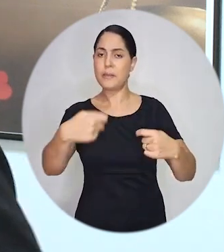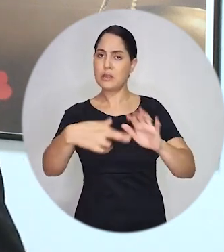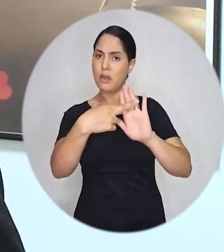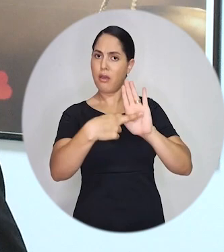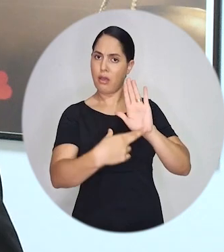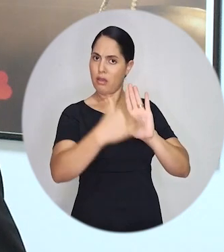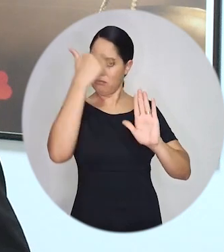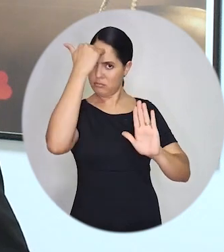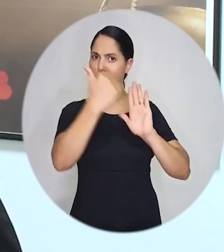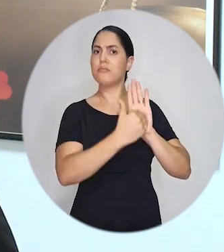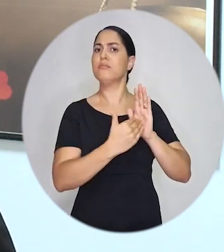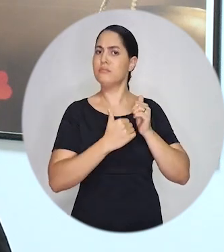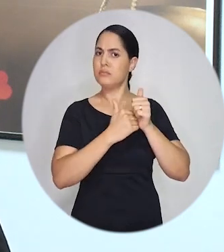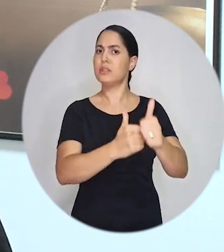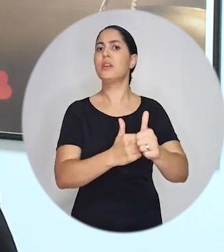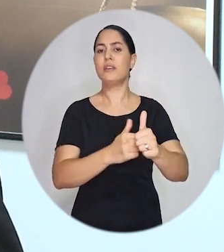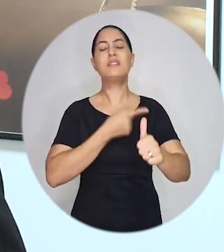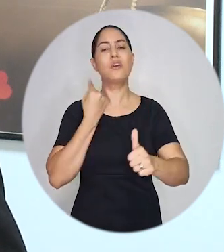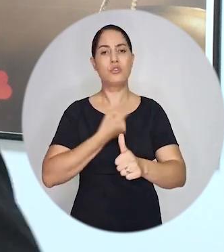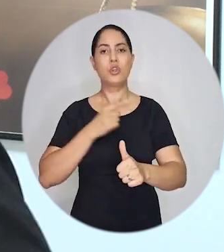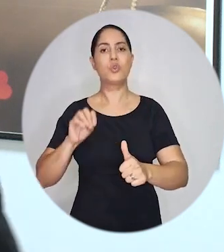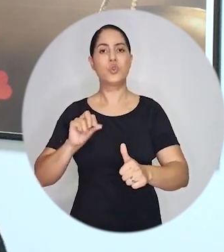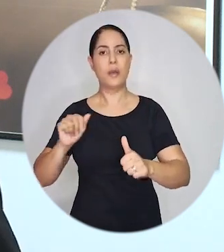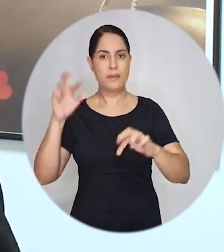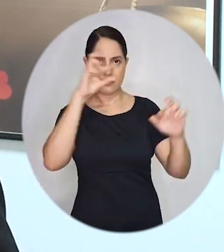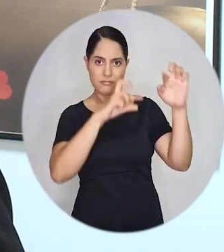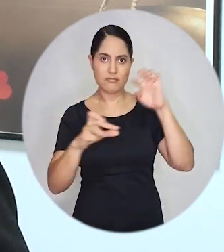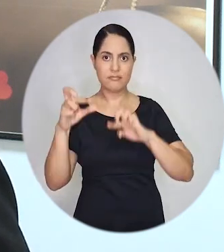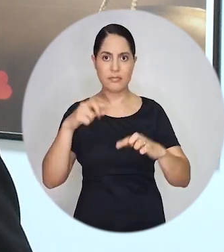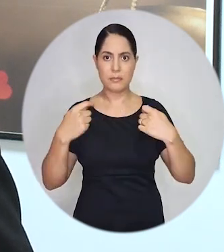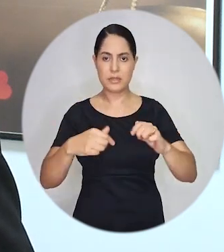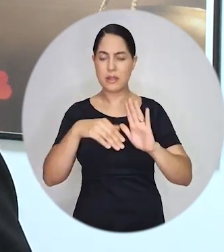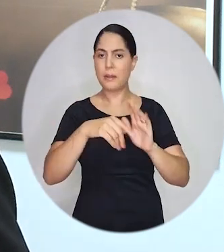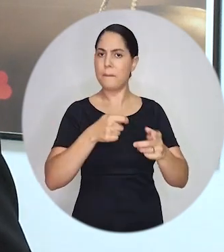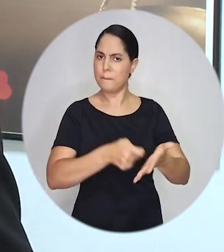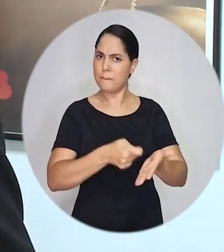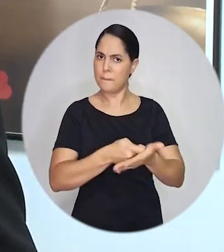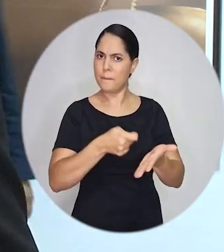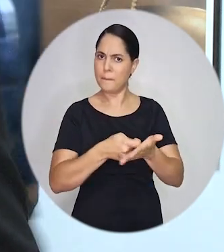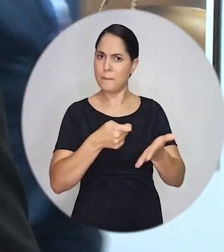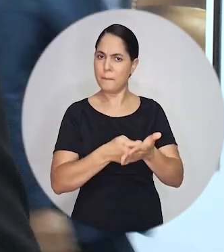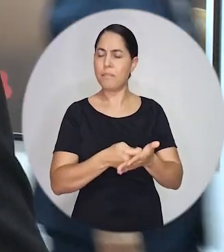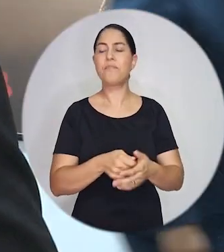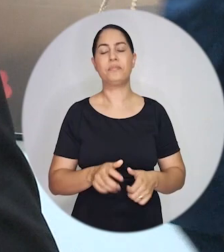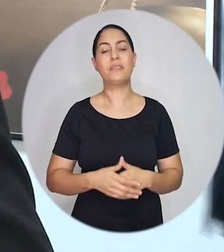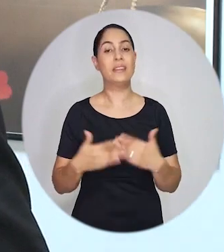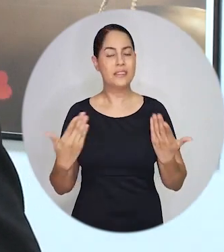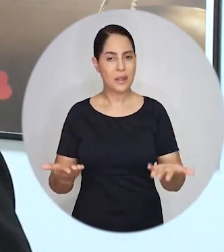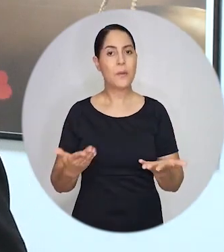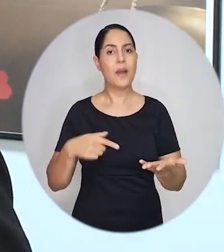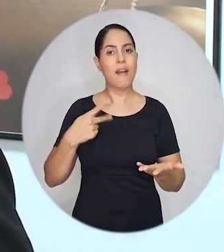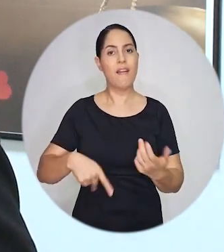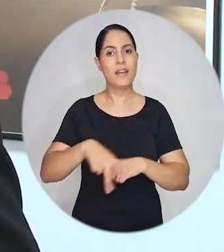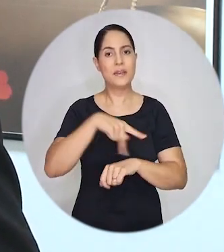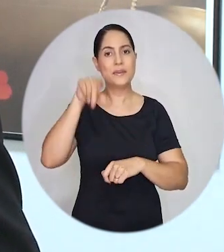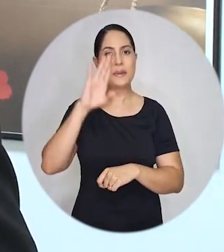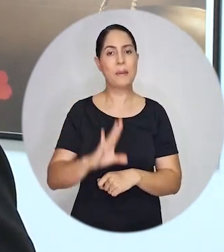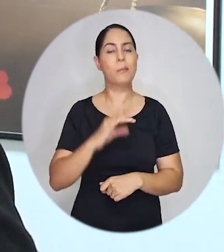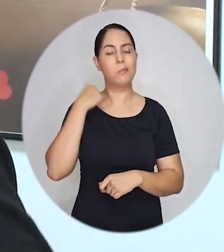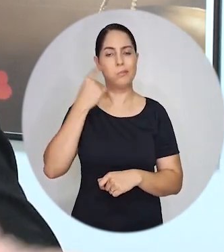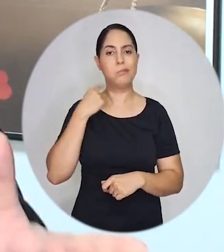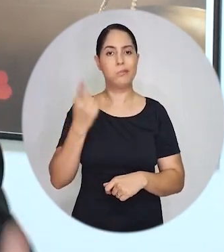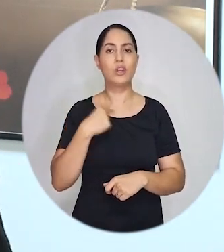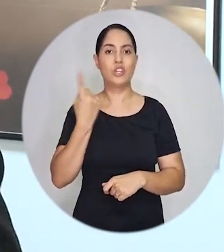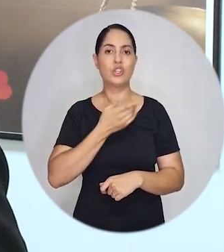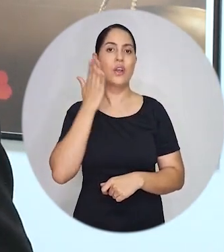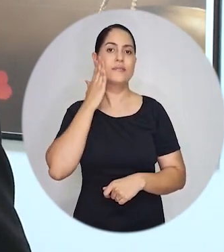atuarem, precisam seguir uma série de regras e a fiscalização da OAB é muito importante para que isso seja obedecido. Os advogados e as advogadas